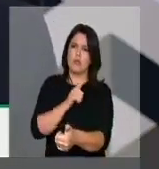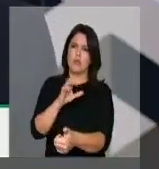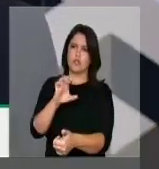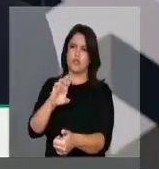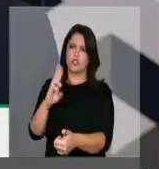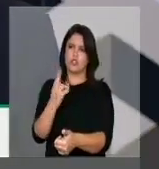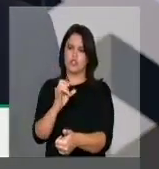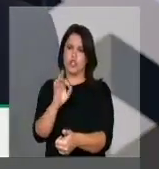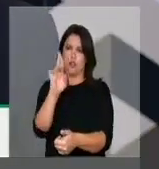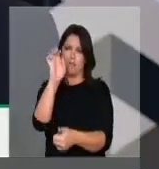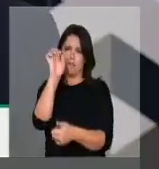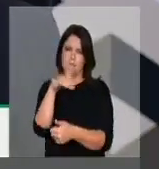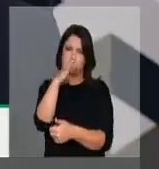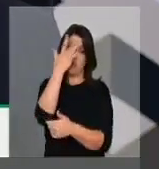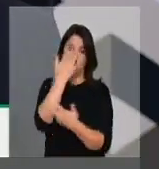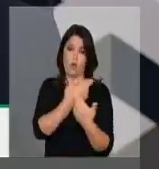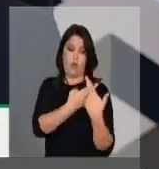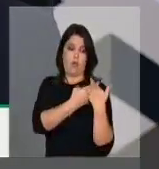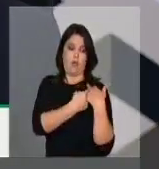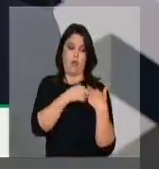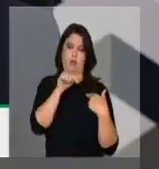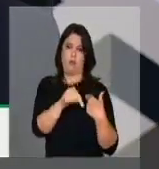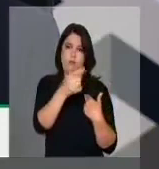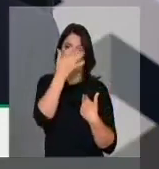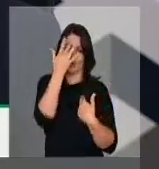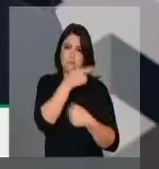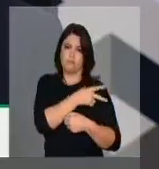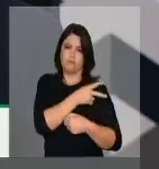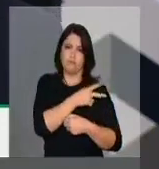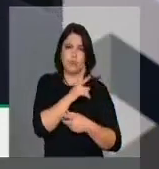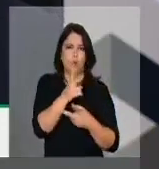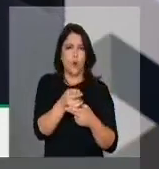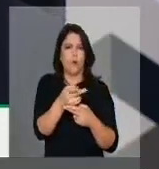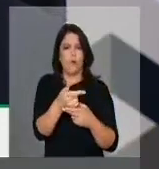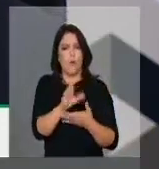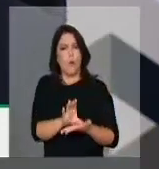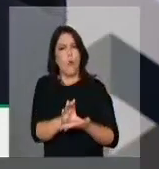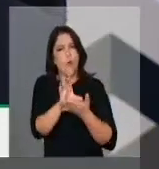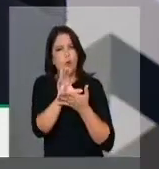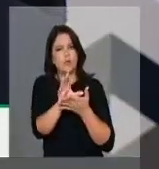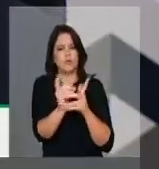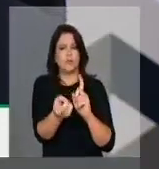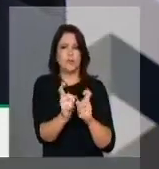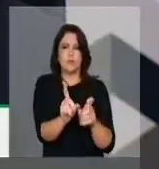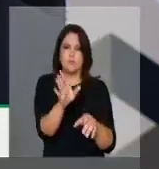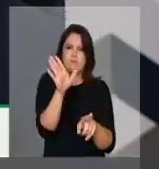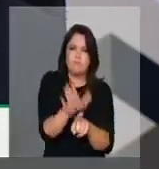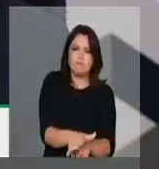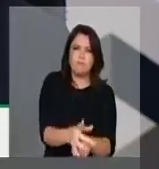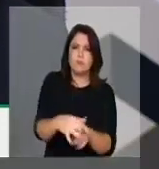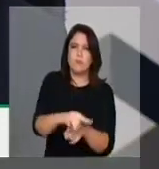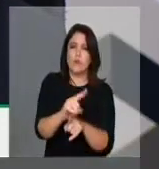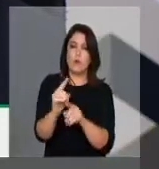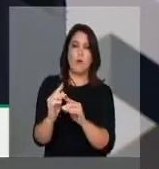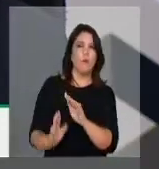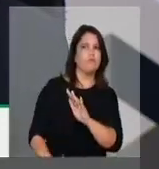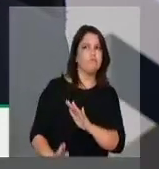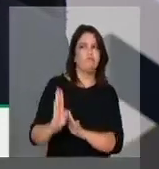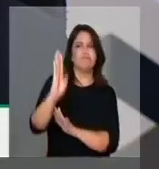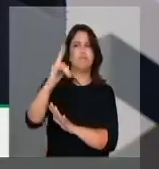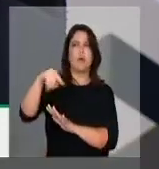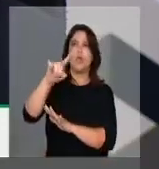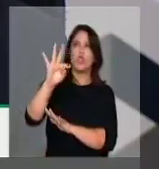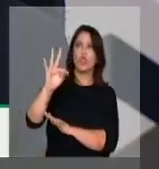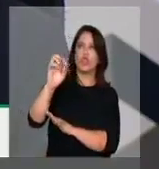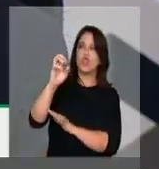chairman, que é o responsável, em geral, por um conselho de administração, um órgão de última instância